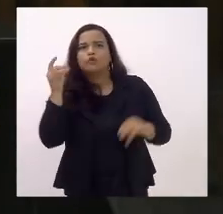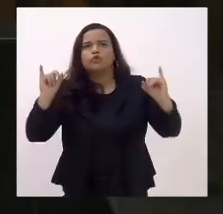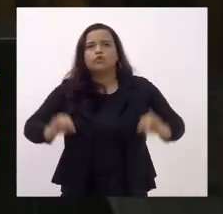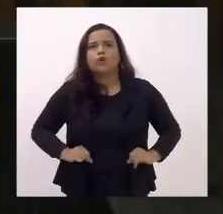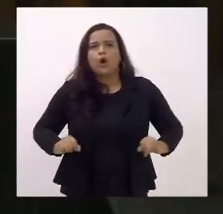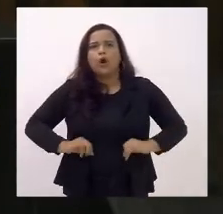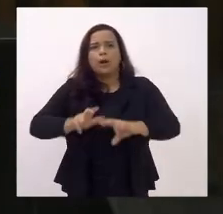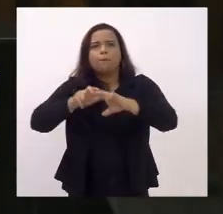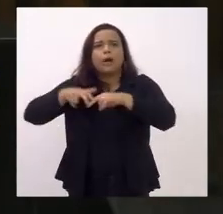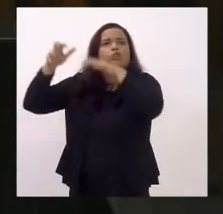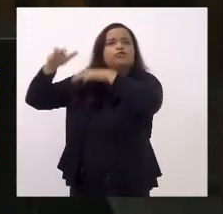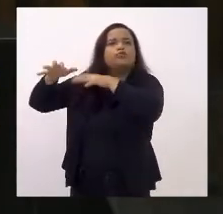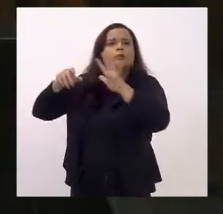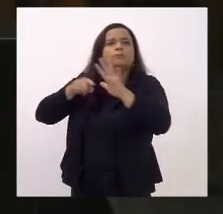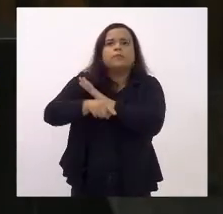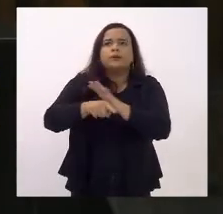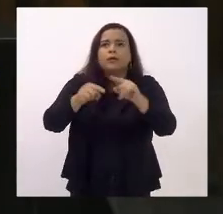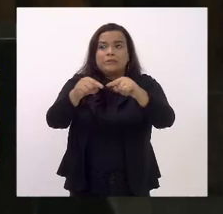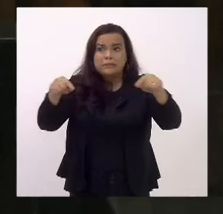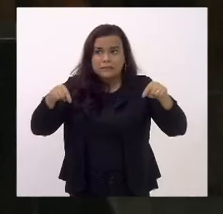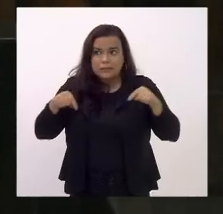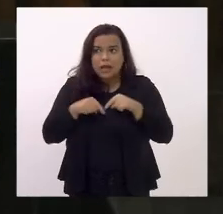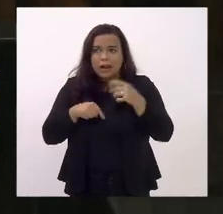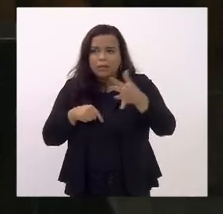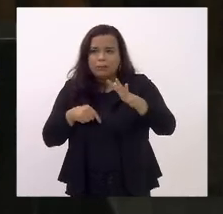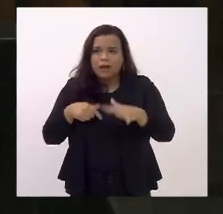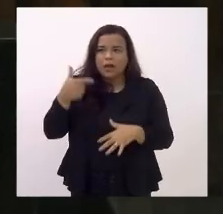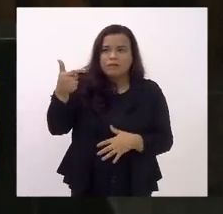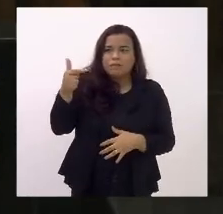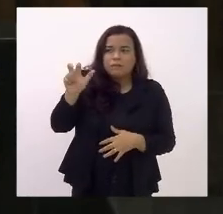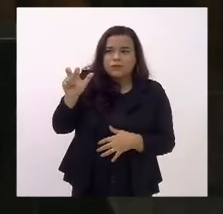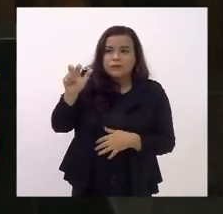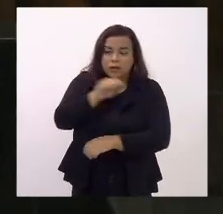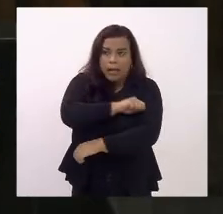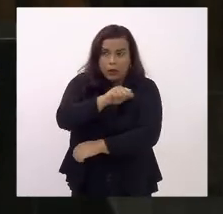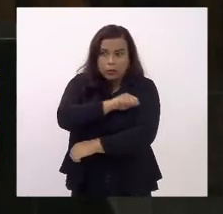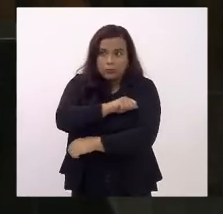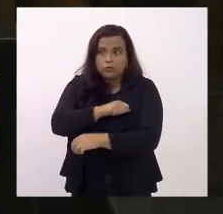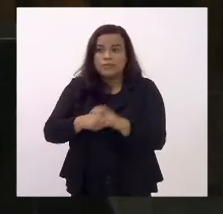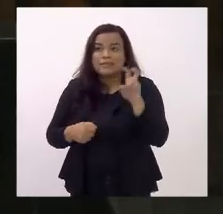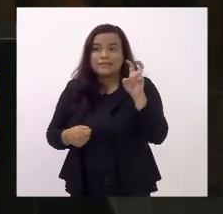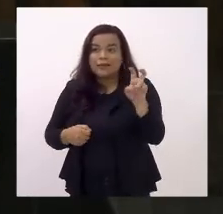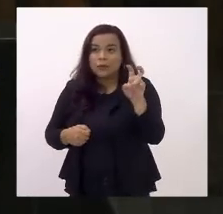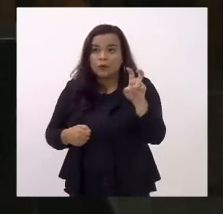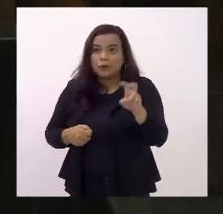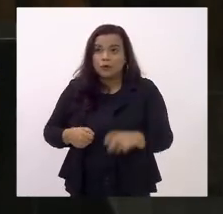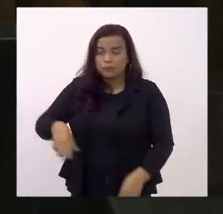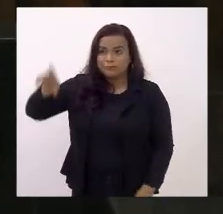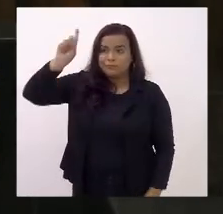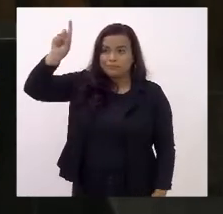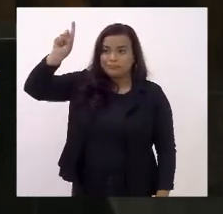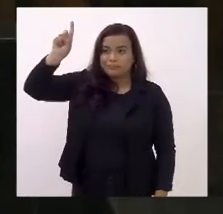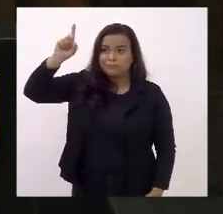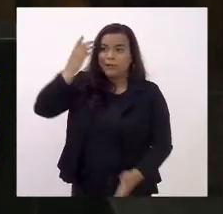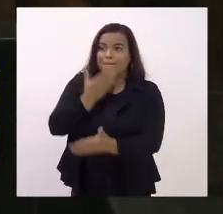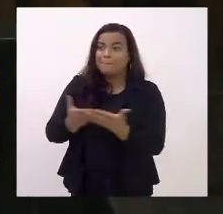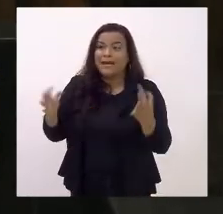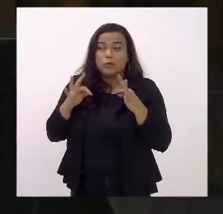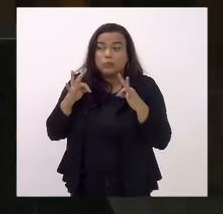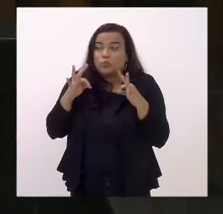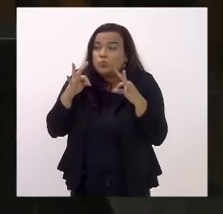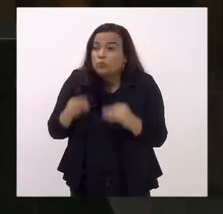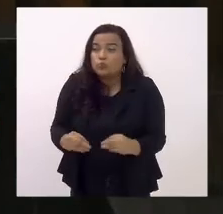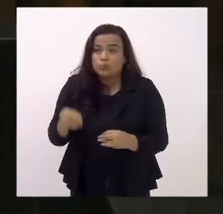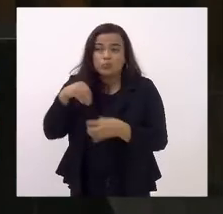atingidos. Uma sala de aula que tinha cerca de 25 alunos, pelo menos 5 tinham perdido tudo em suas casas.